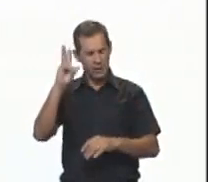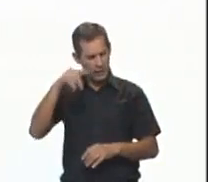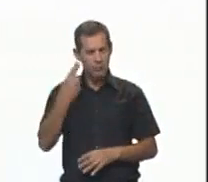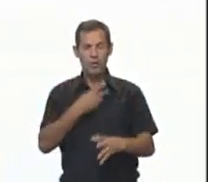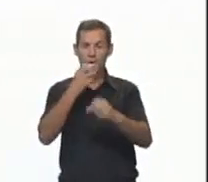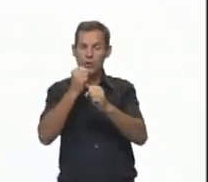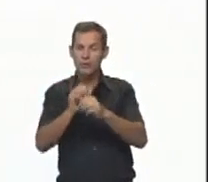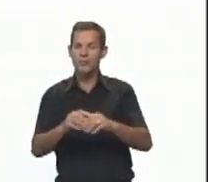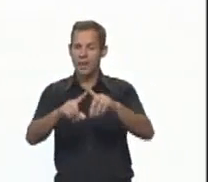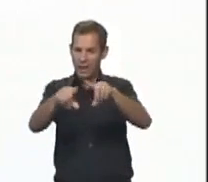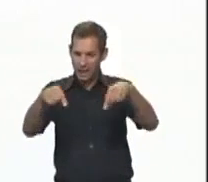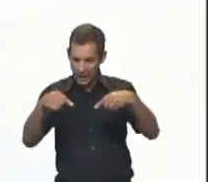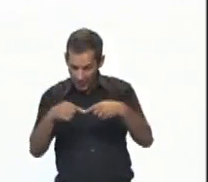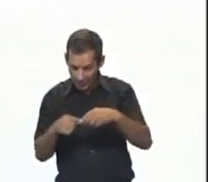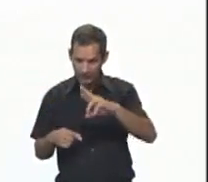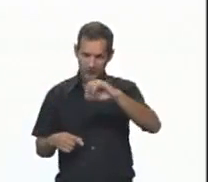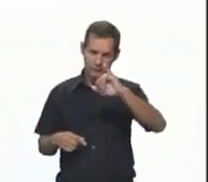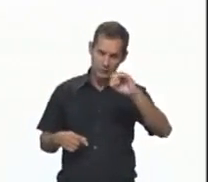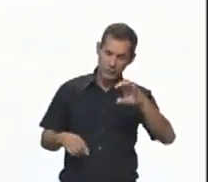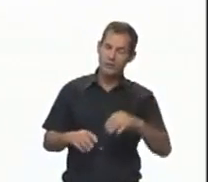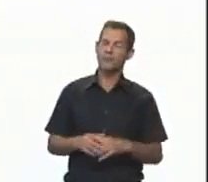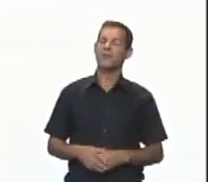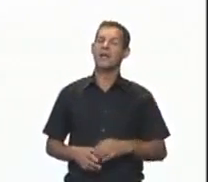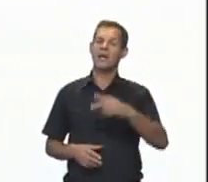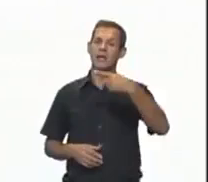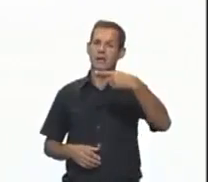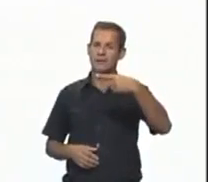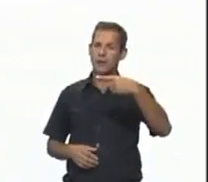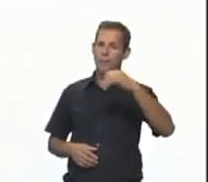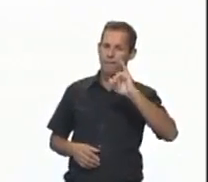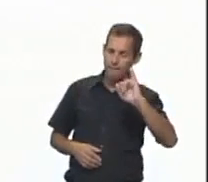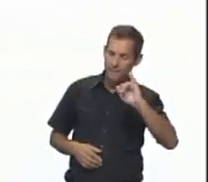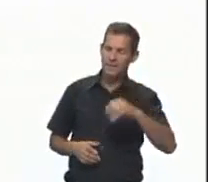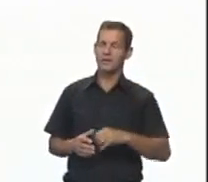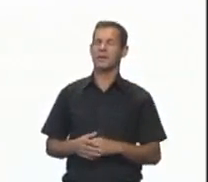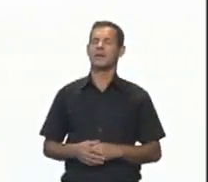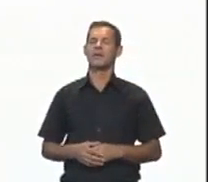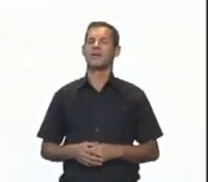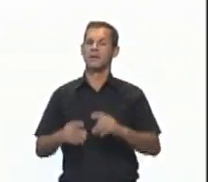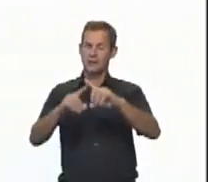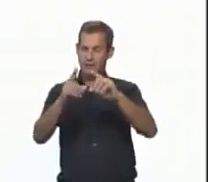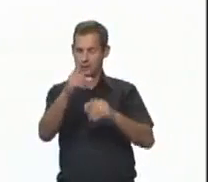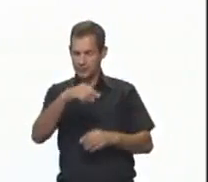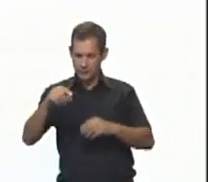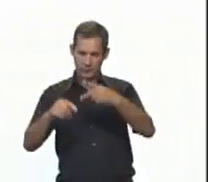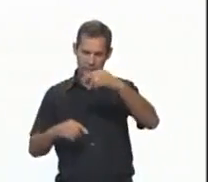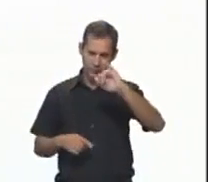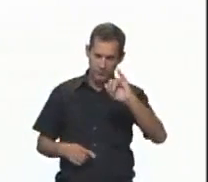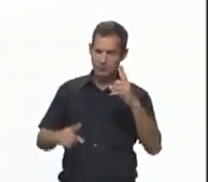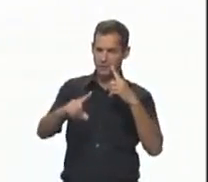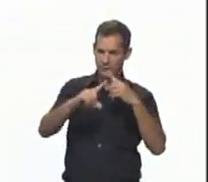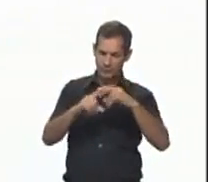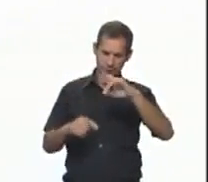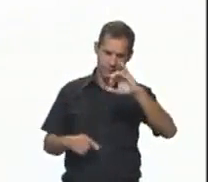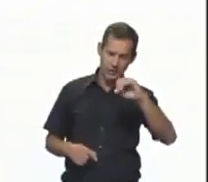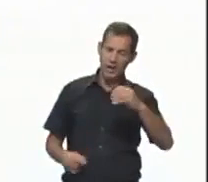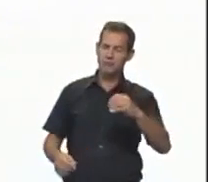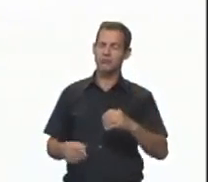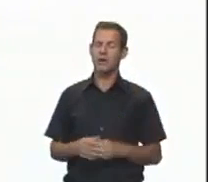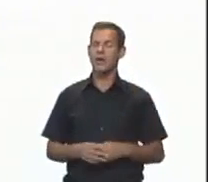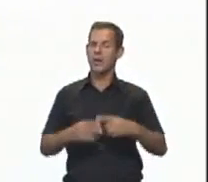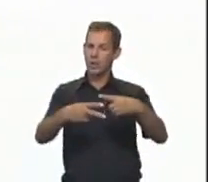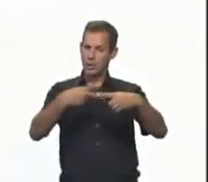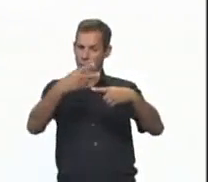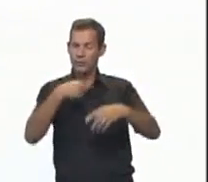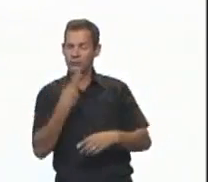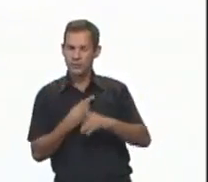gente calcula a área de um raio? Não é π, a área de uma circunferência de um círculo, não é π vezes raio ao quadrado?